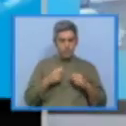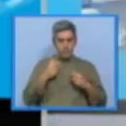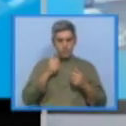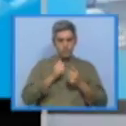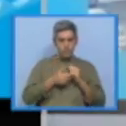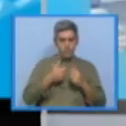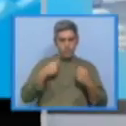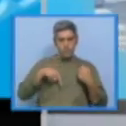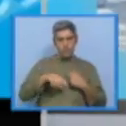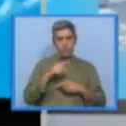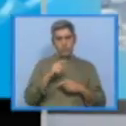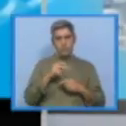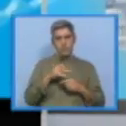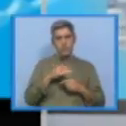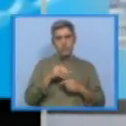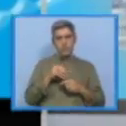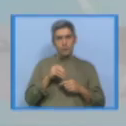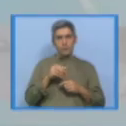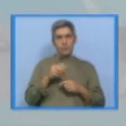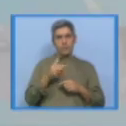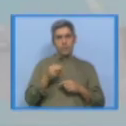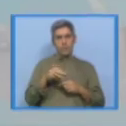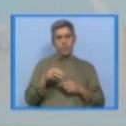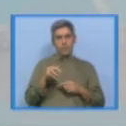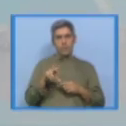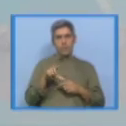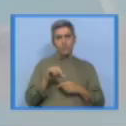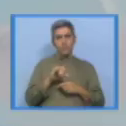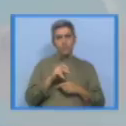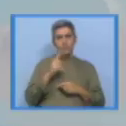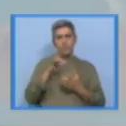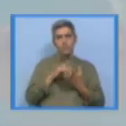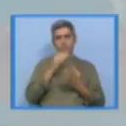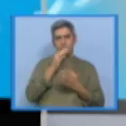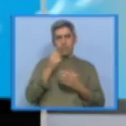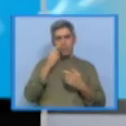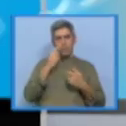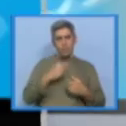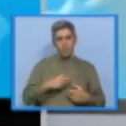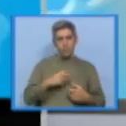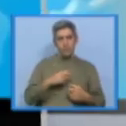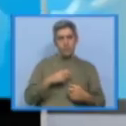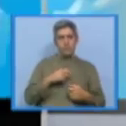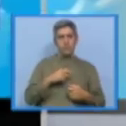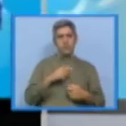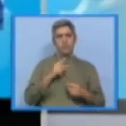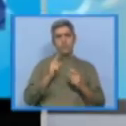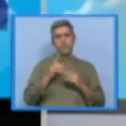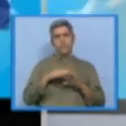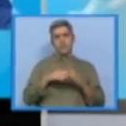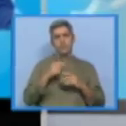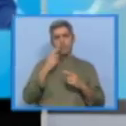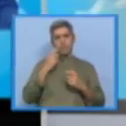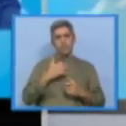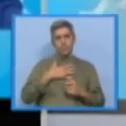do desporto e da epistemologia disso. E tem, aliás, um belíssimo livro O corpo e aquilo que fazemos do